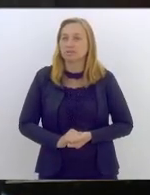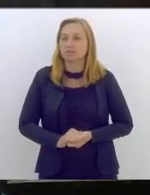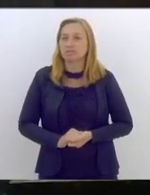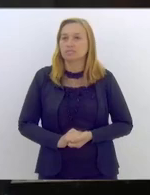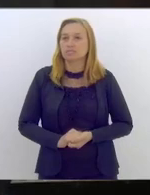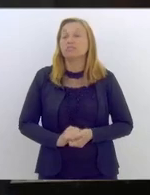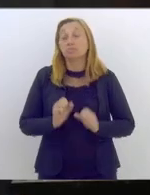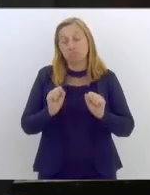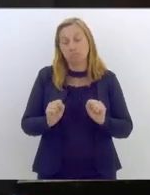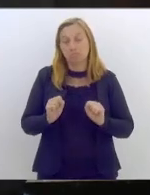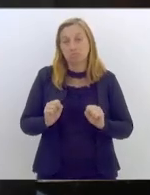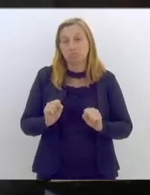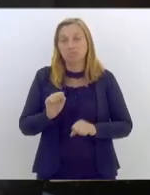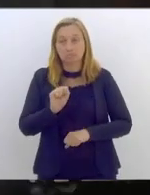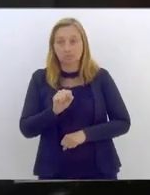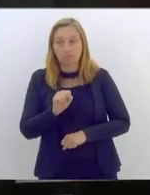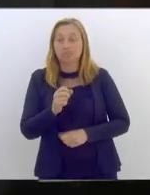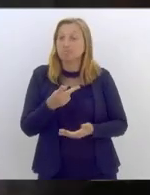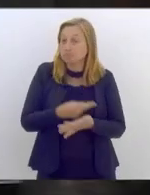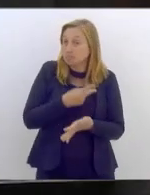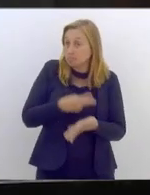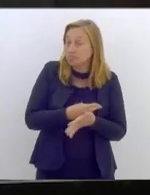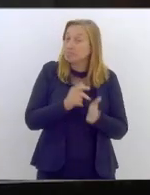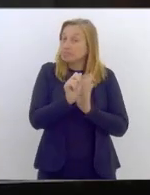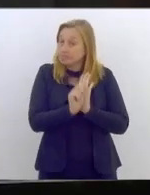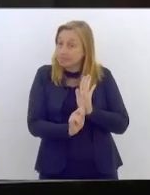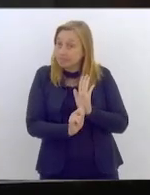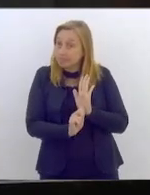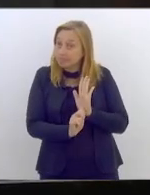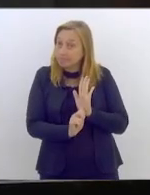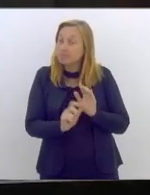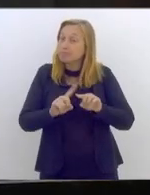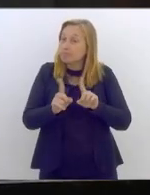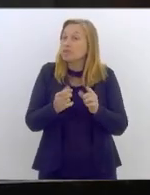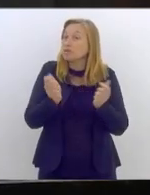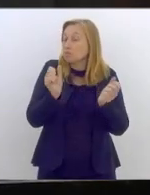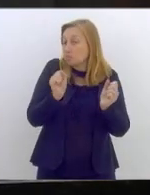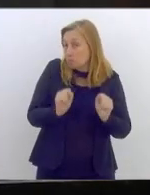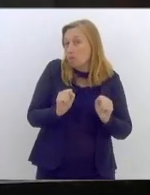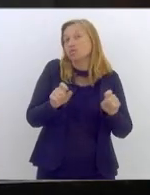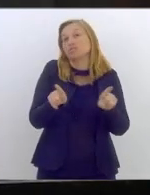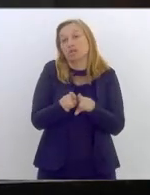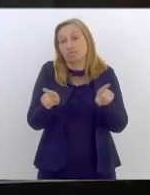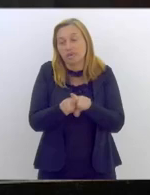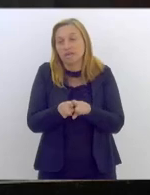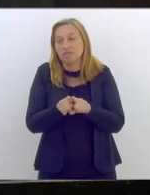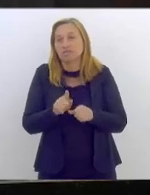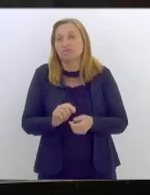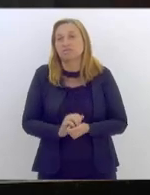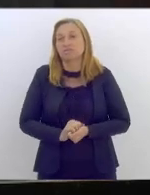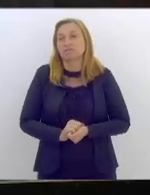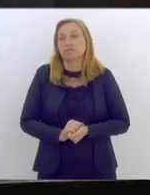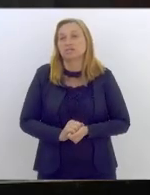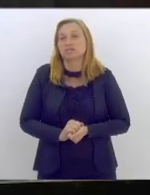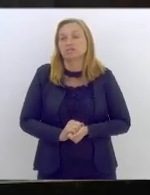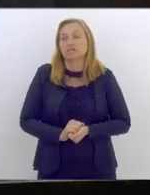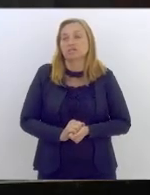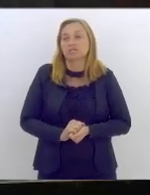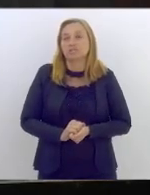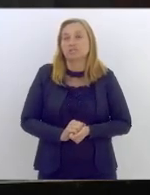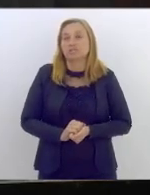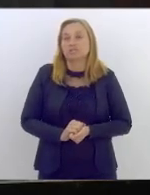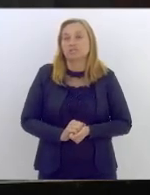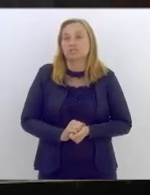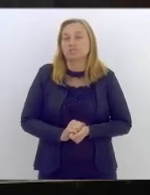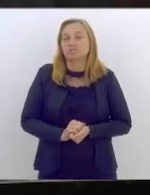pode ser isto um erro de redação, mas pode ser também uma forma de